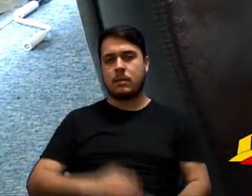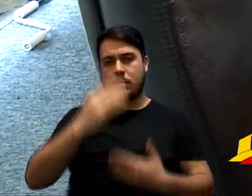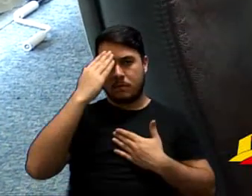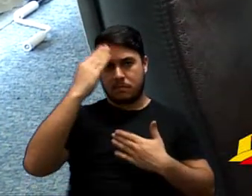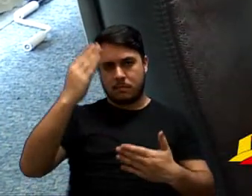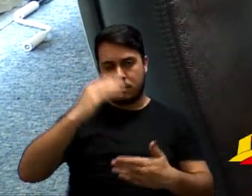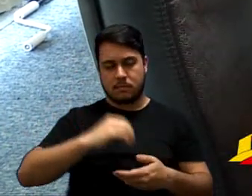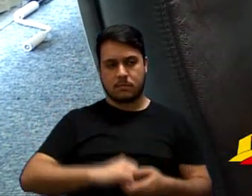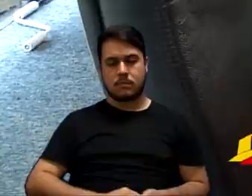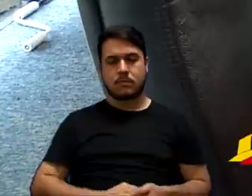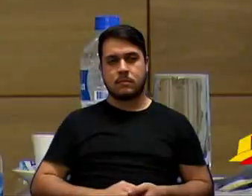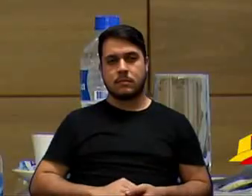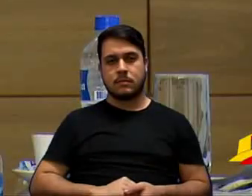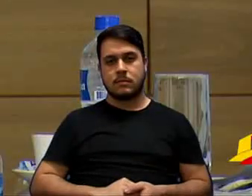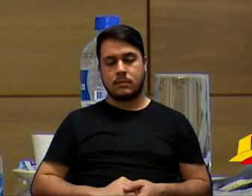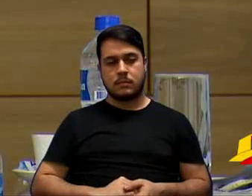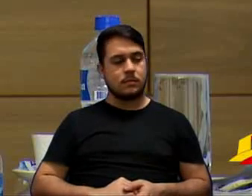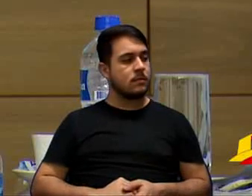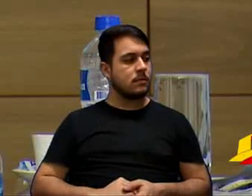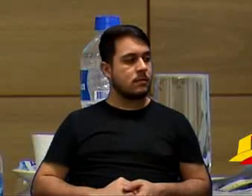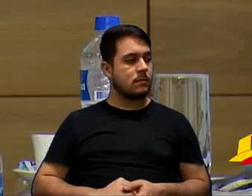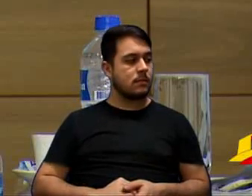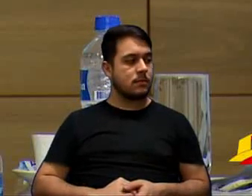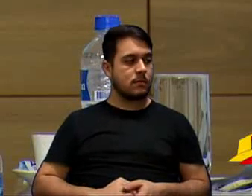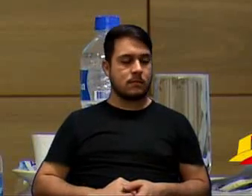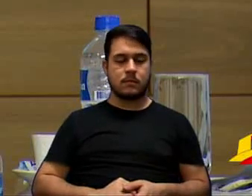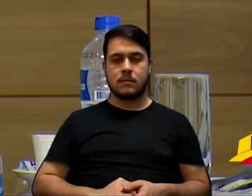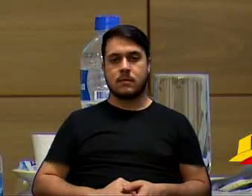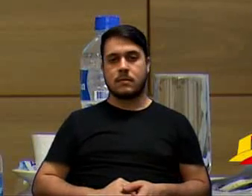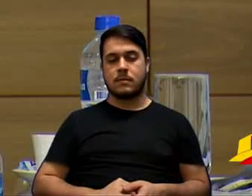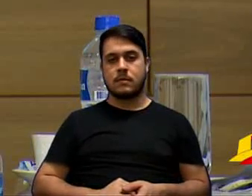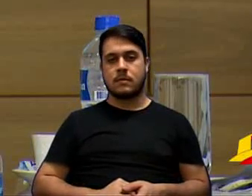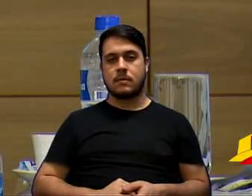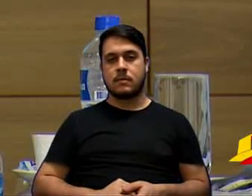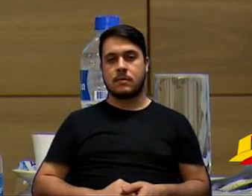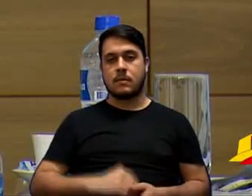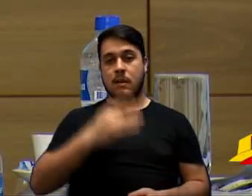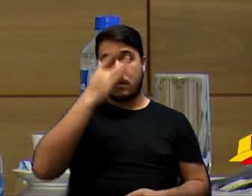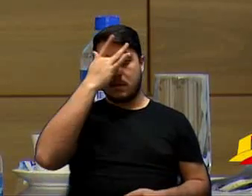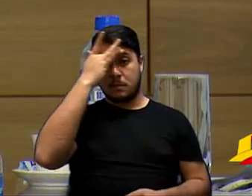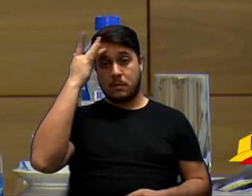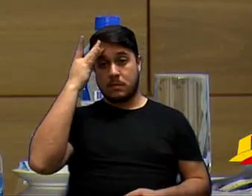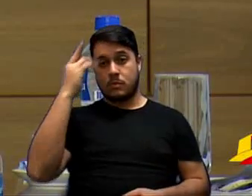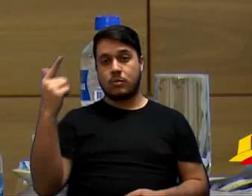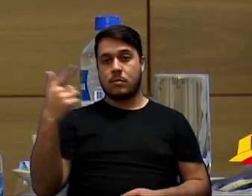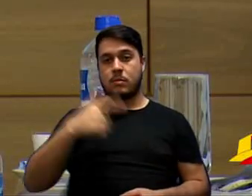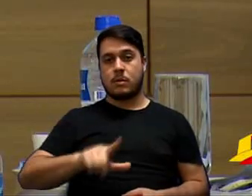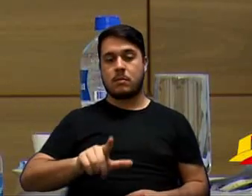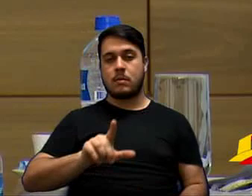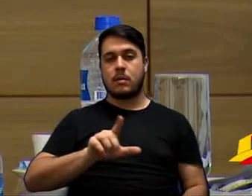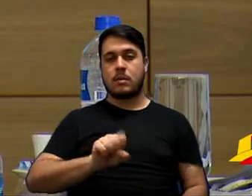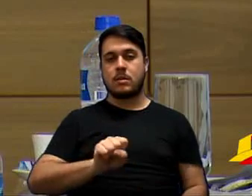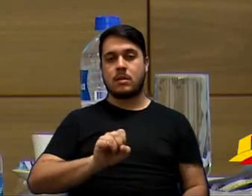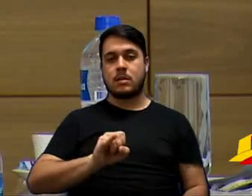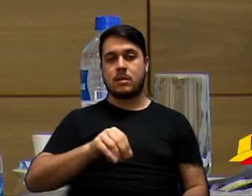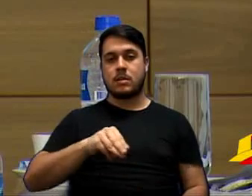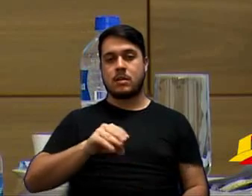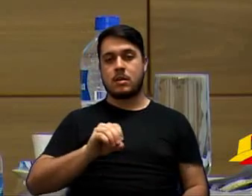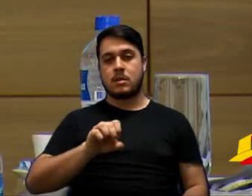obrigado obrigado e pedras é a próxima inscrito é ea simone